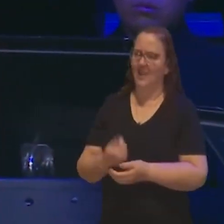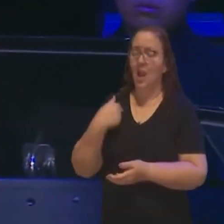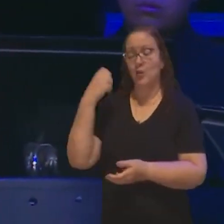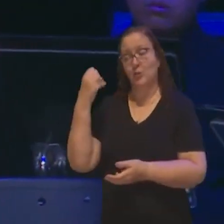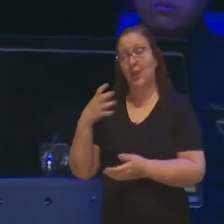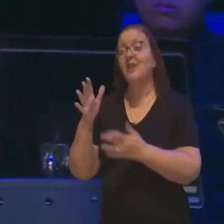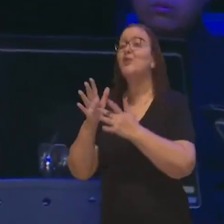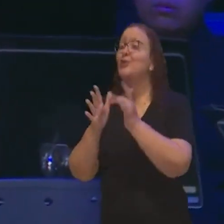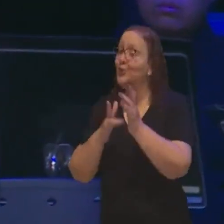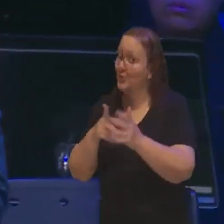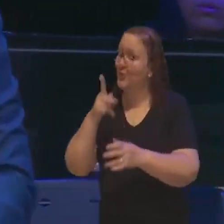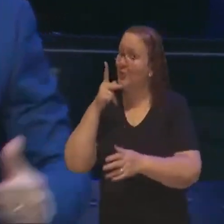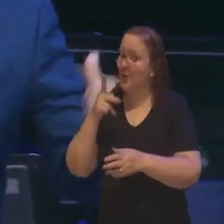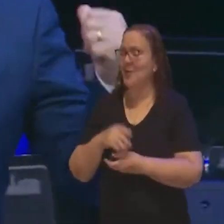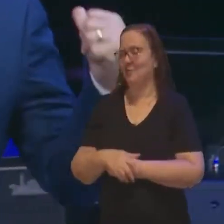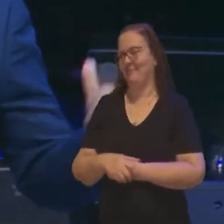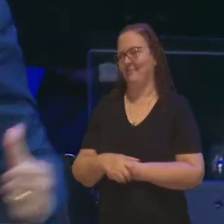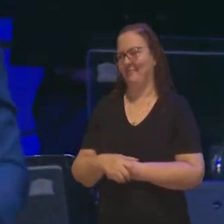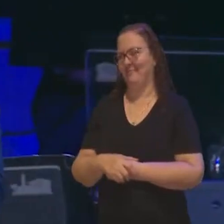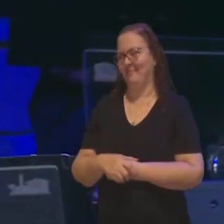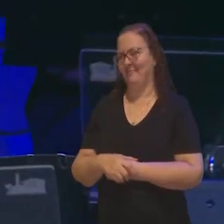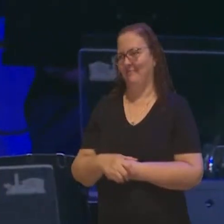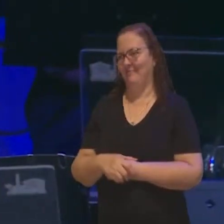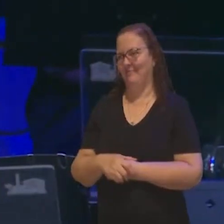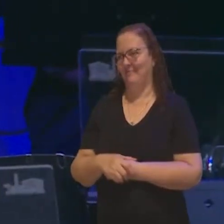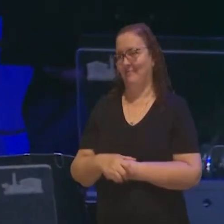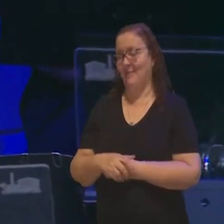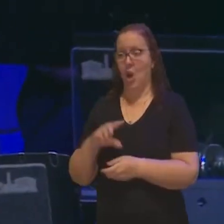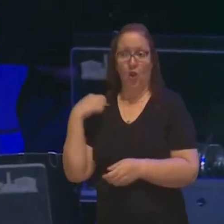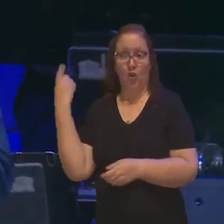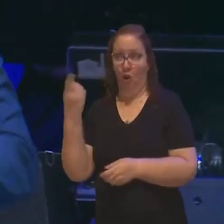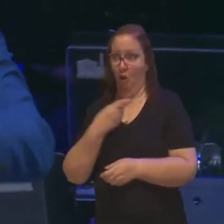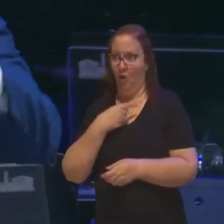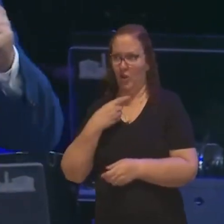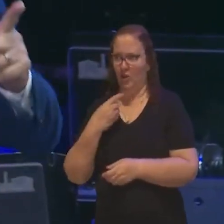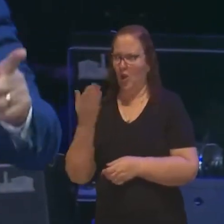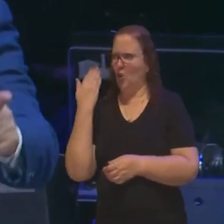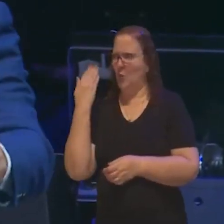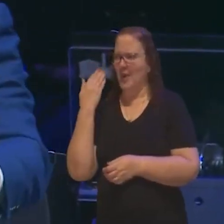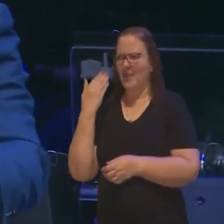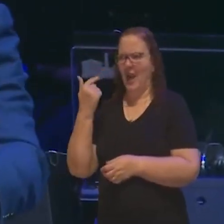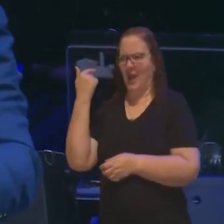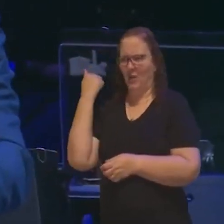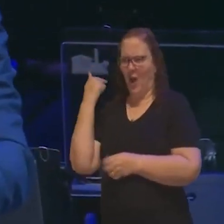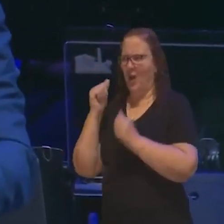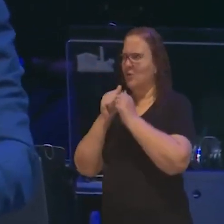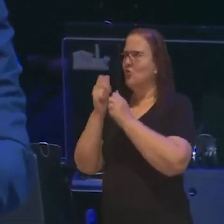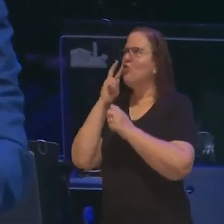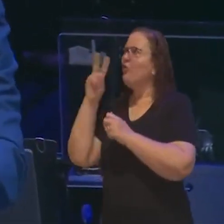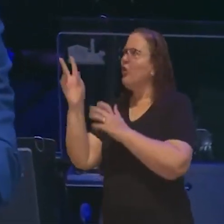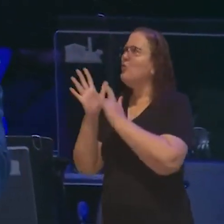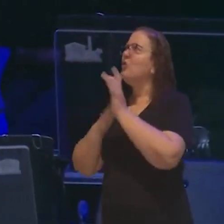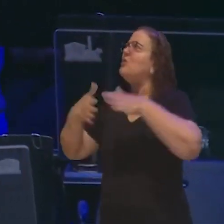isso. Nós não estávamos lá no passado, mas nós cremos pela fé.